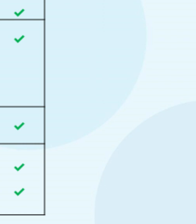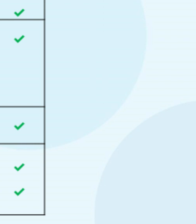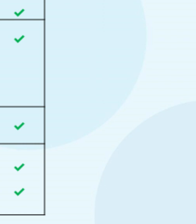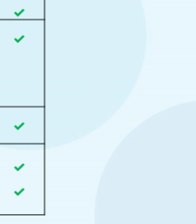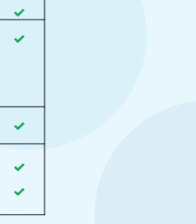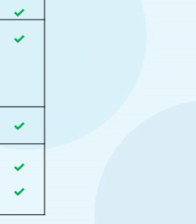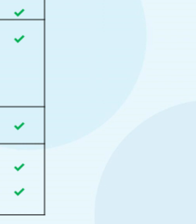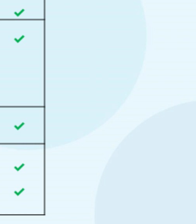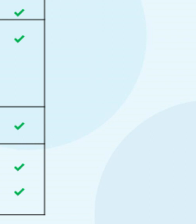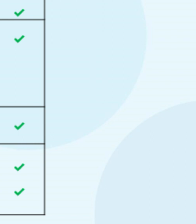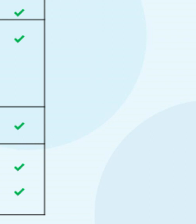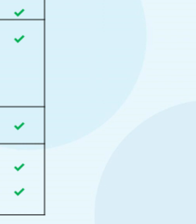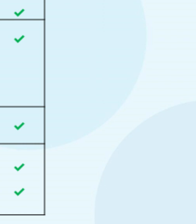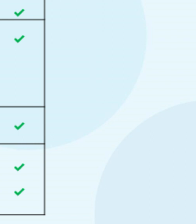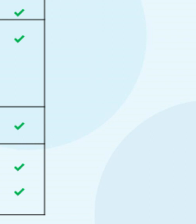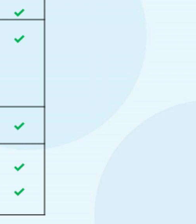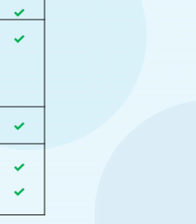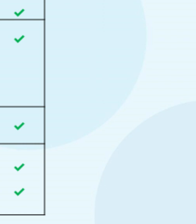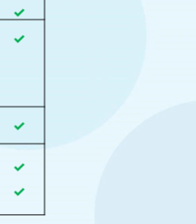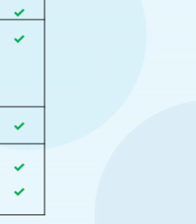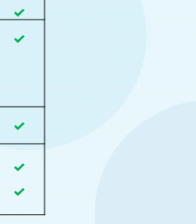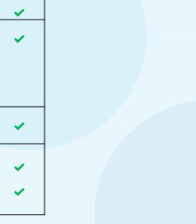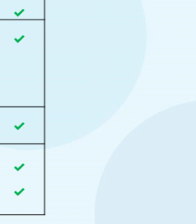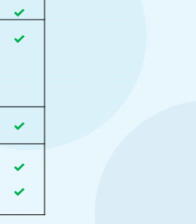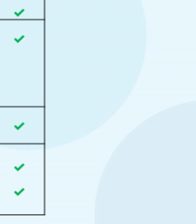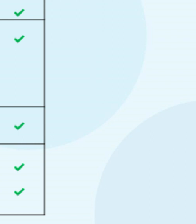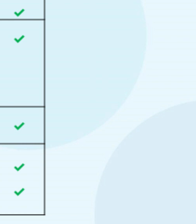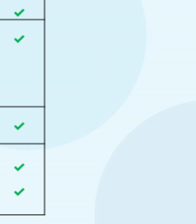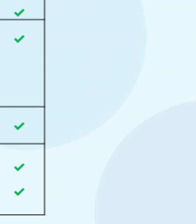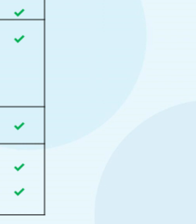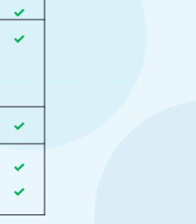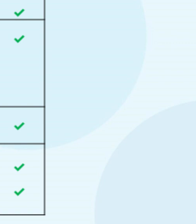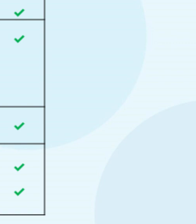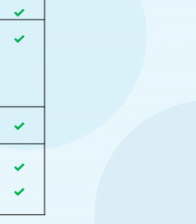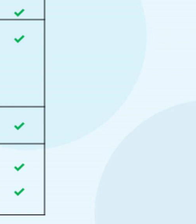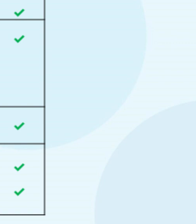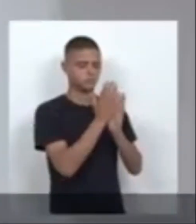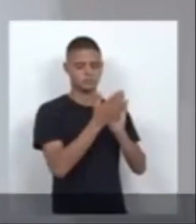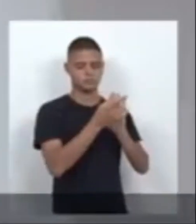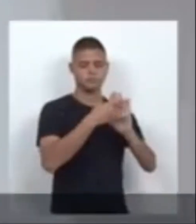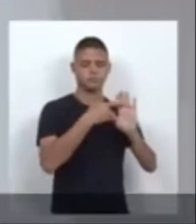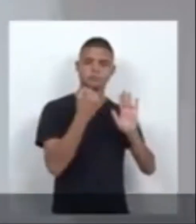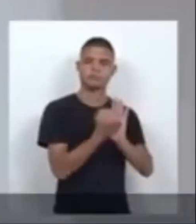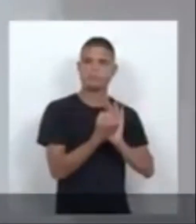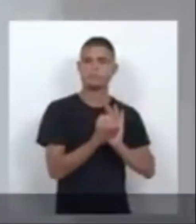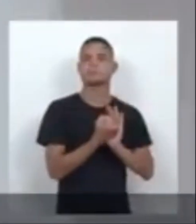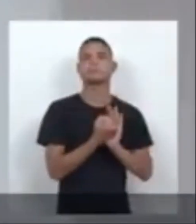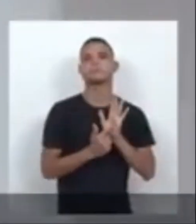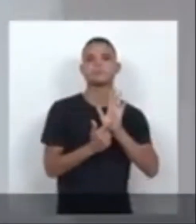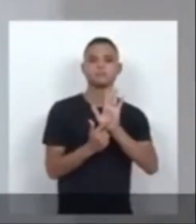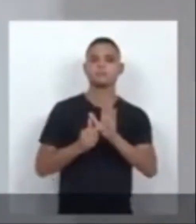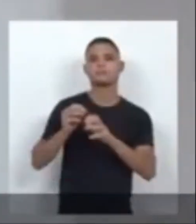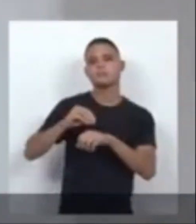bem, conforme disse aí a Roberta, nós encaminharemos, né, documentos orientadores, tutoriais.